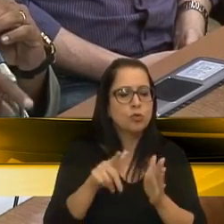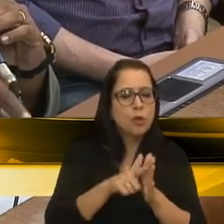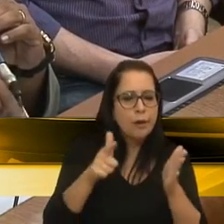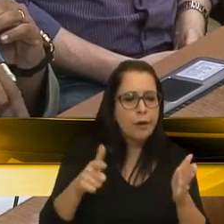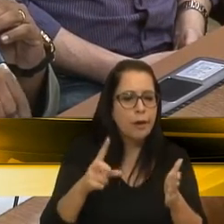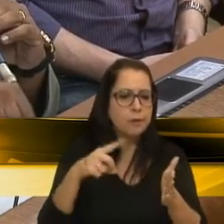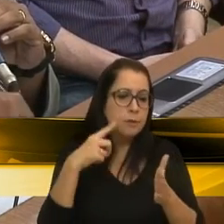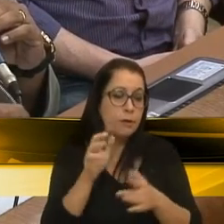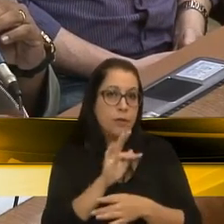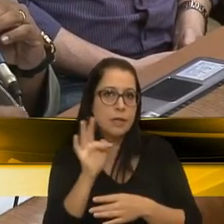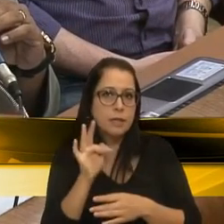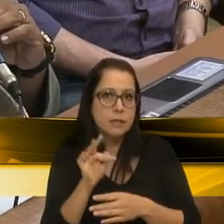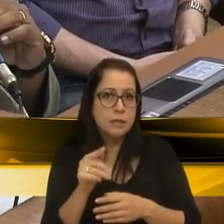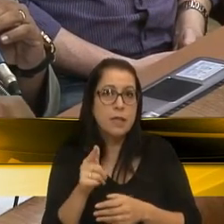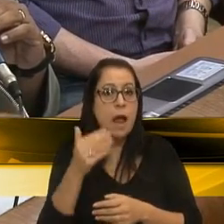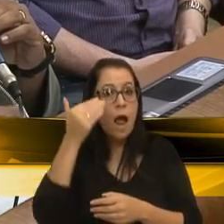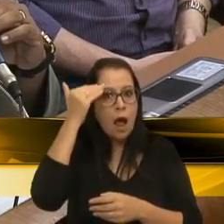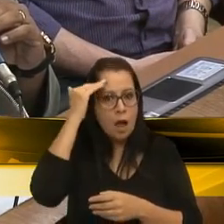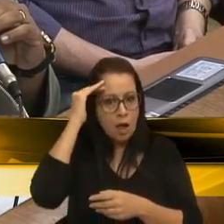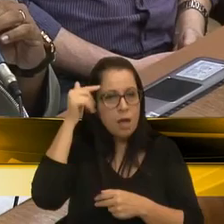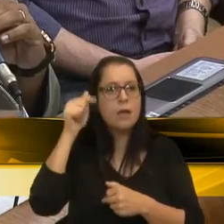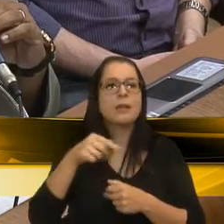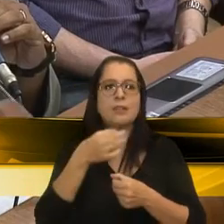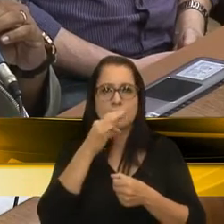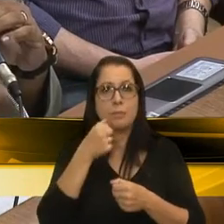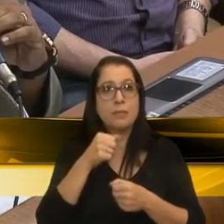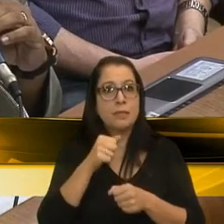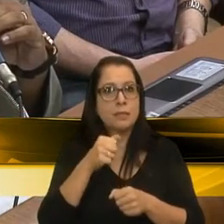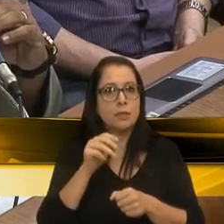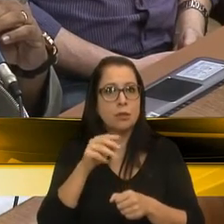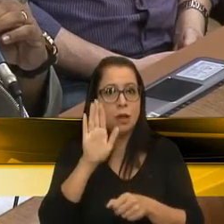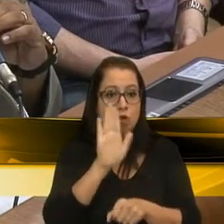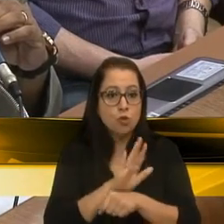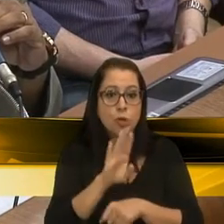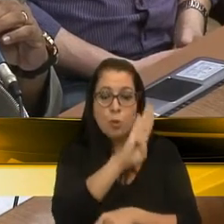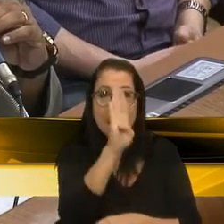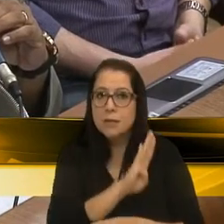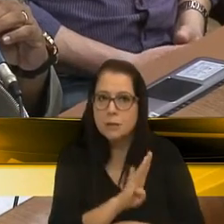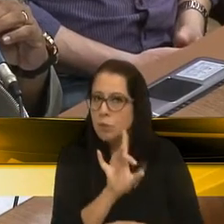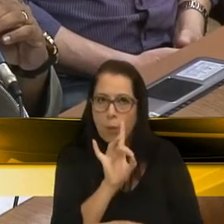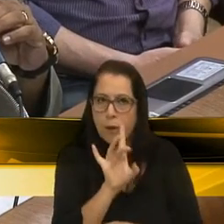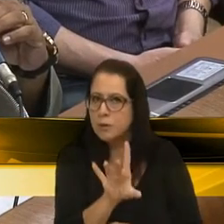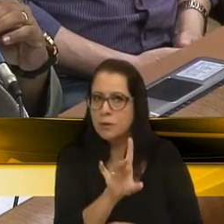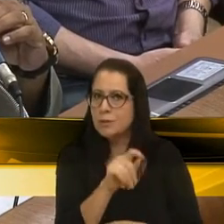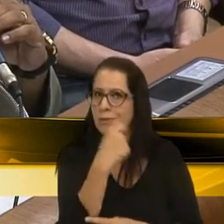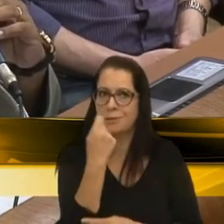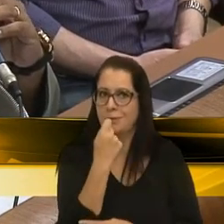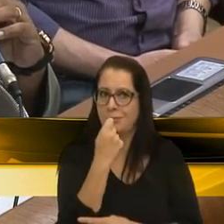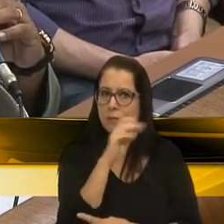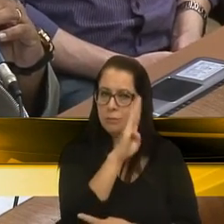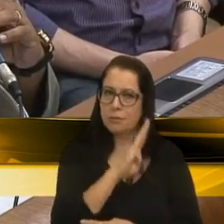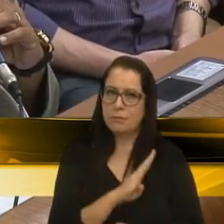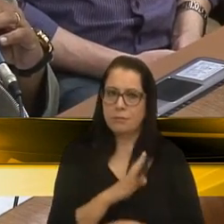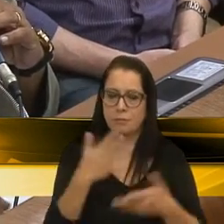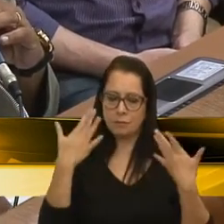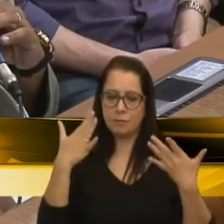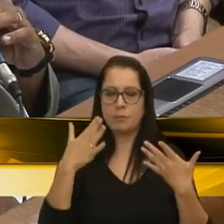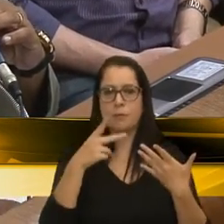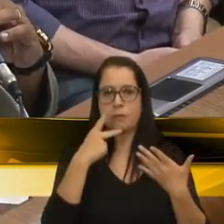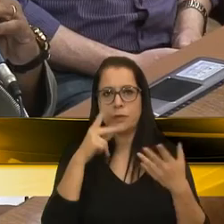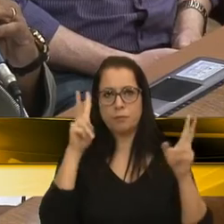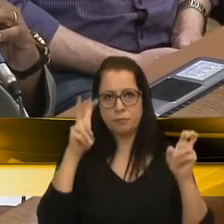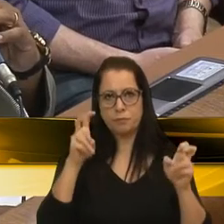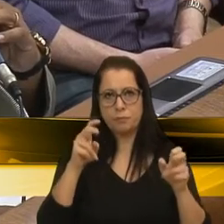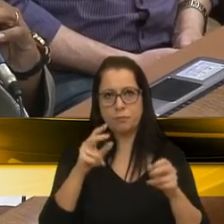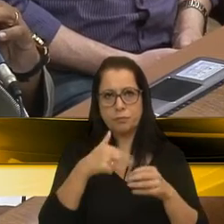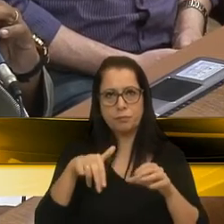deputados federais, eles estão entendendo que Caxias do Sul precisa da ajuda do Brasil. Não é do Rio Grande do Sul, é do Brasil. Parabéns pelo assunto